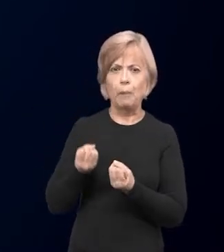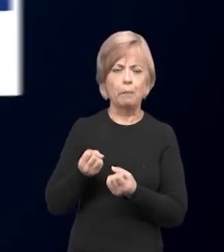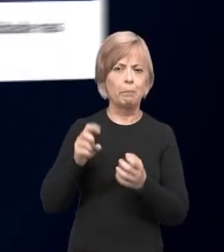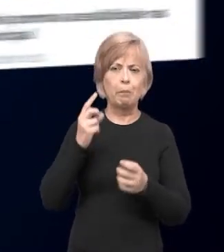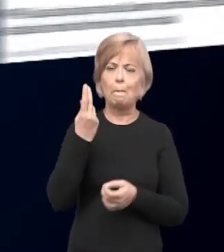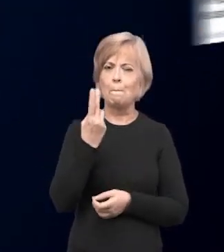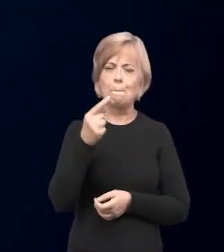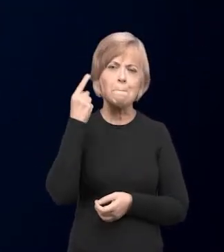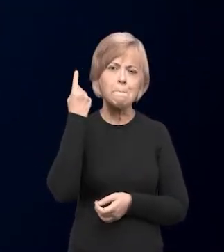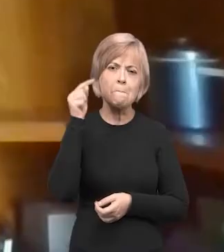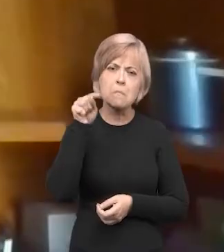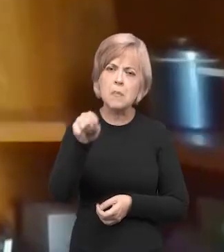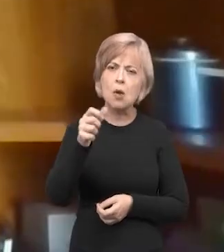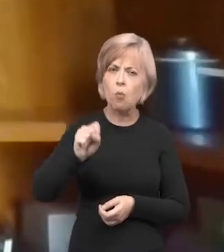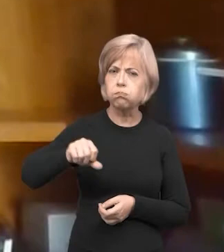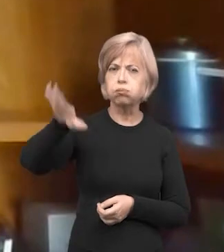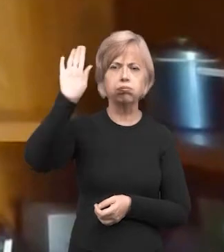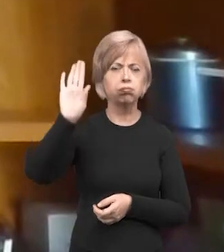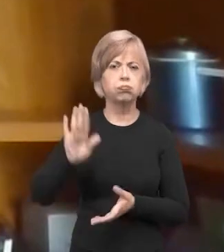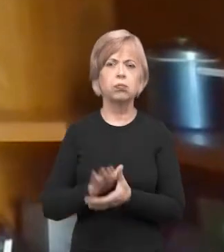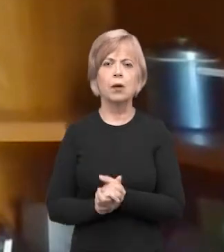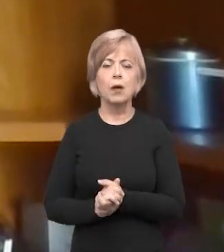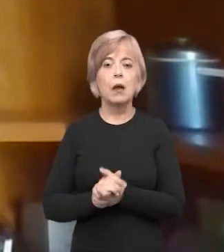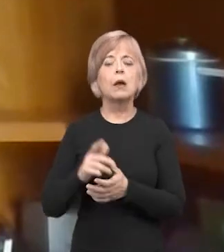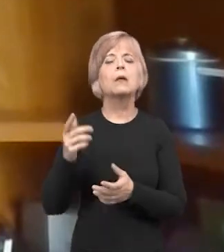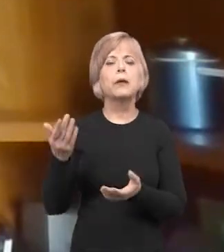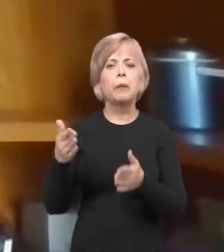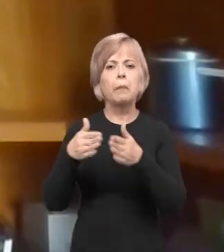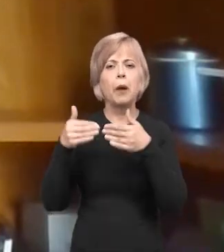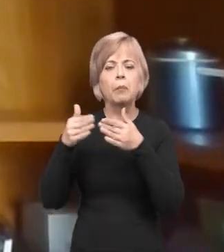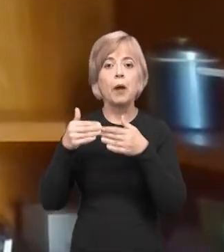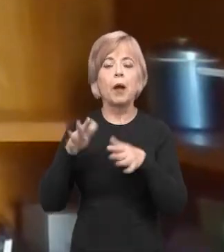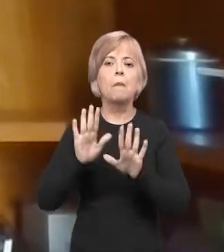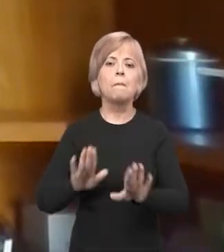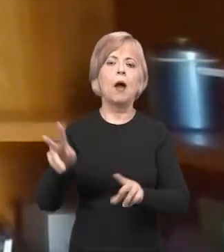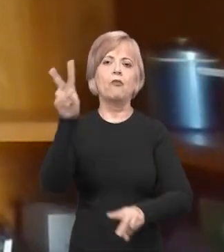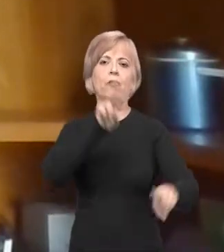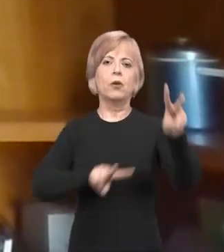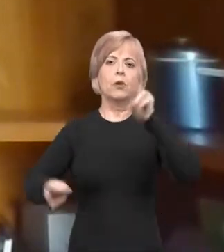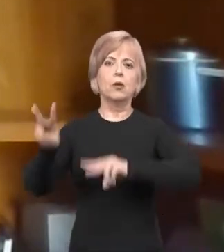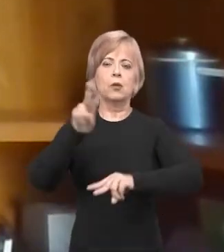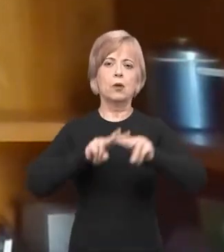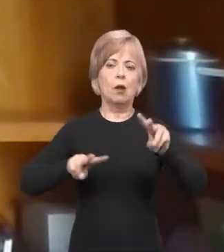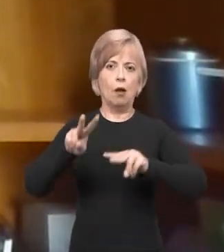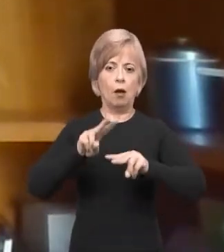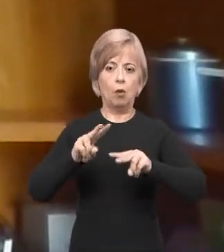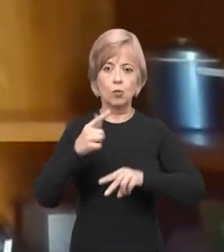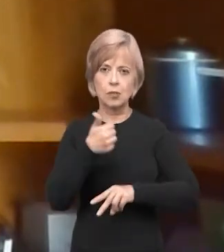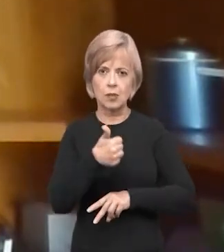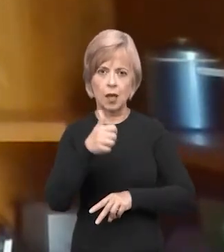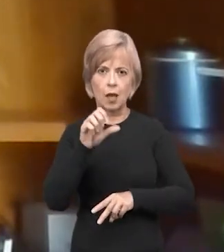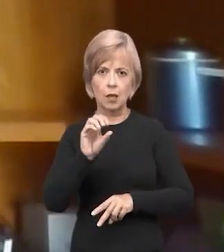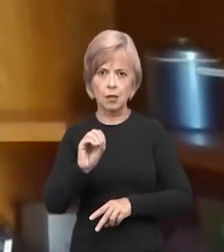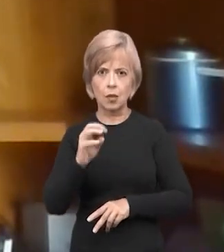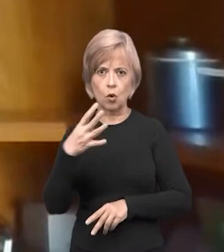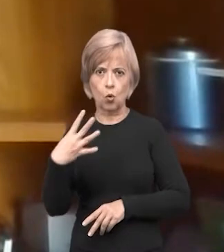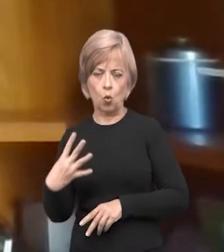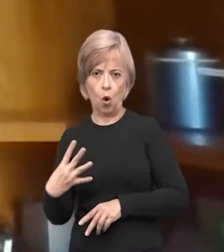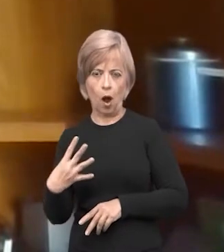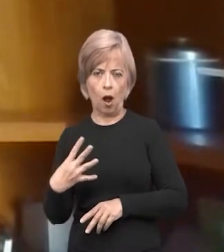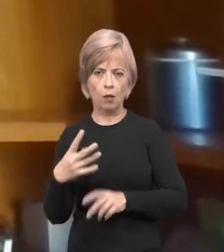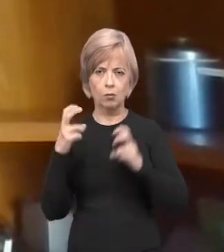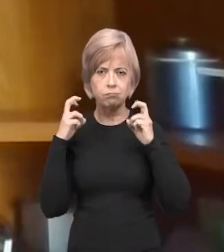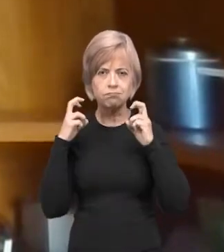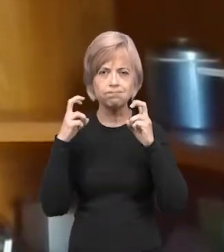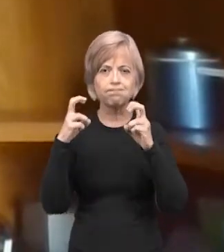também, solicitando a acessibilidade dessas estações, mas não existia ainda uma visão global das 104 estações e